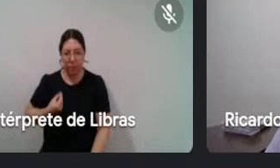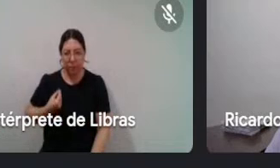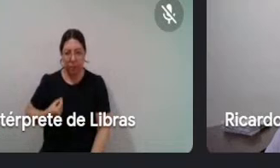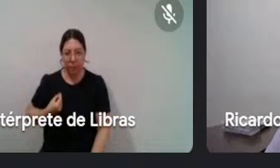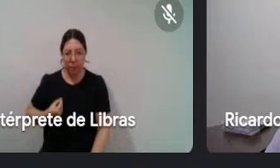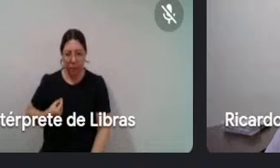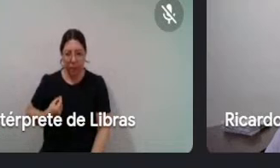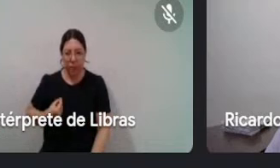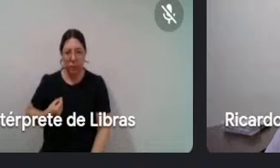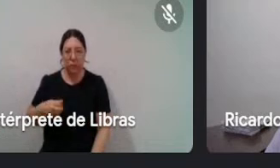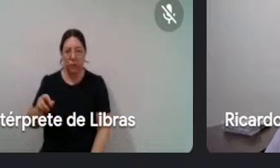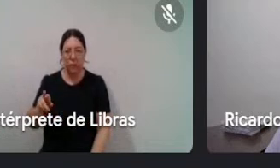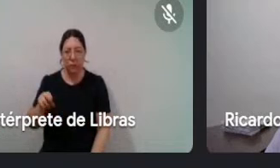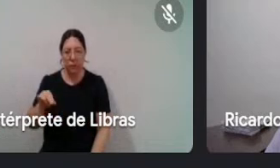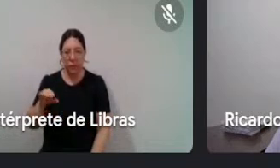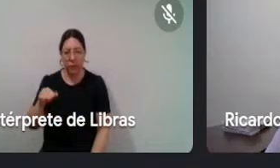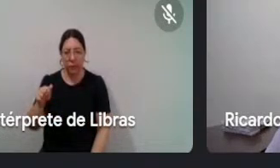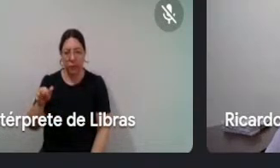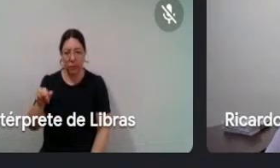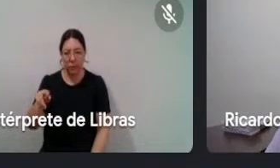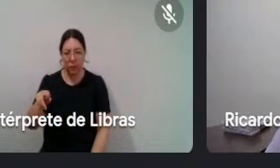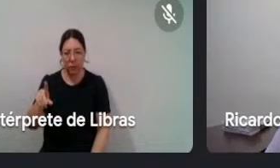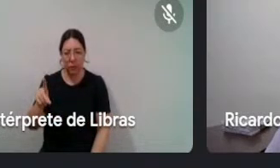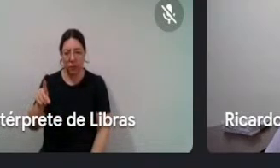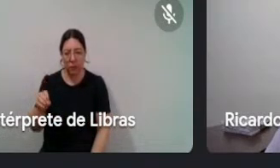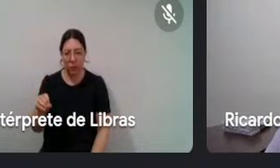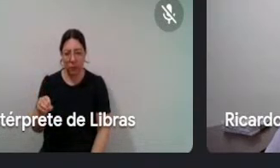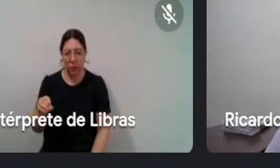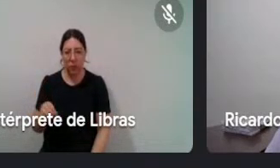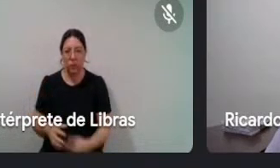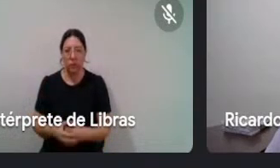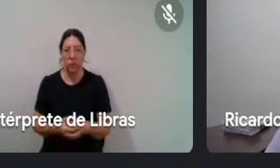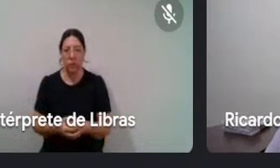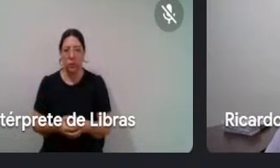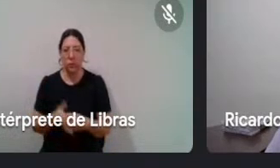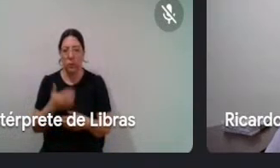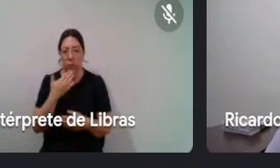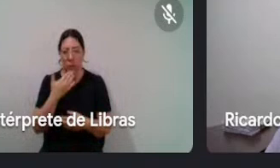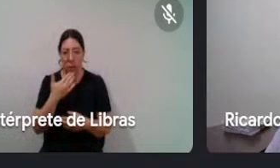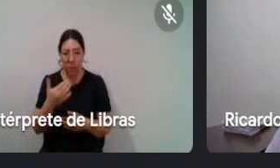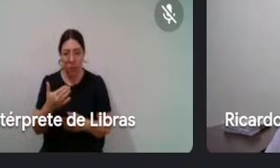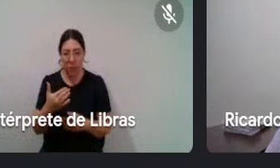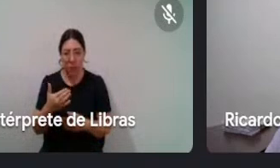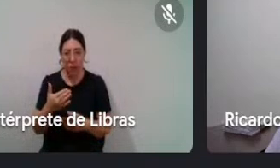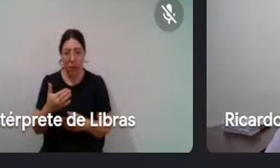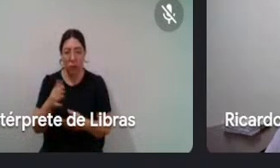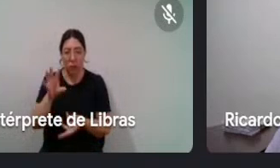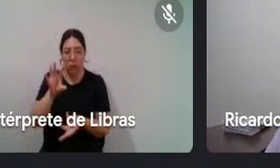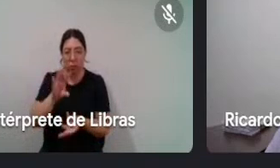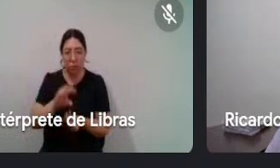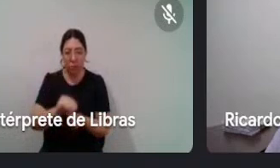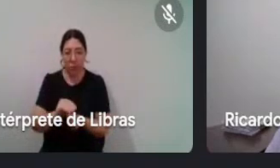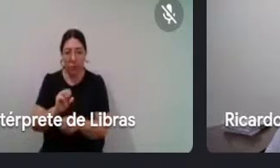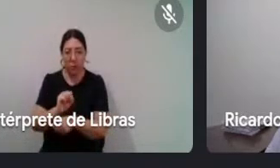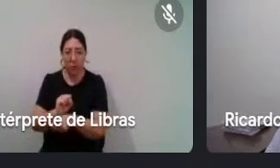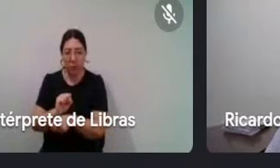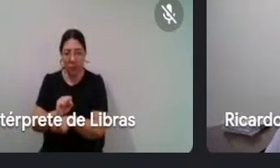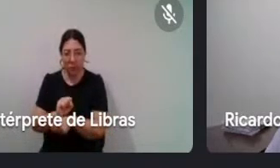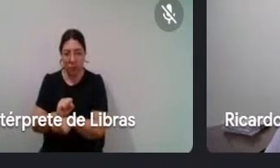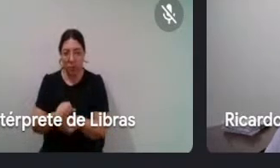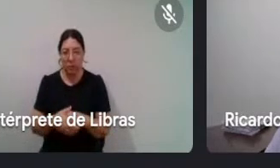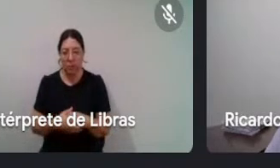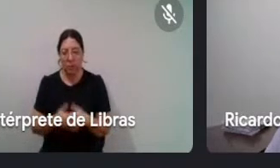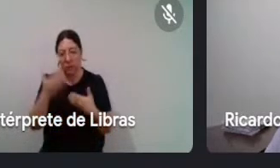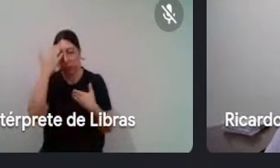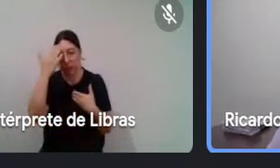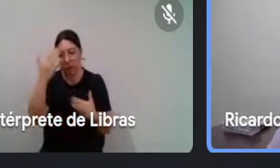doutor Ricardo Hagg, e peço, solicito que se dirija para a sala virtual de espera destinada aos advogados. Muito obrigado,